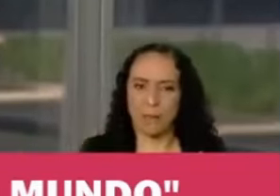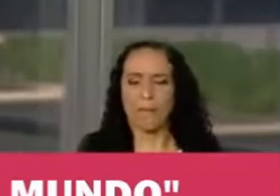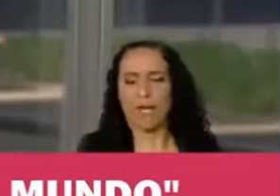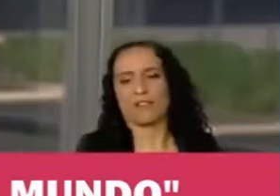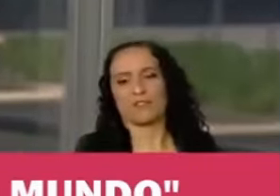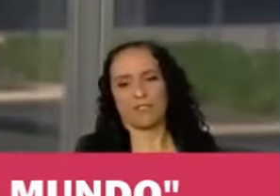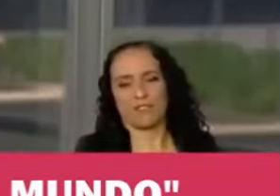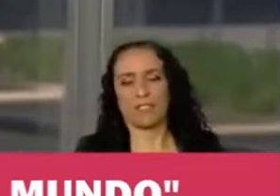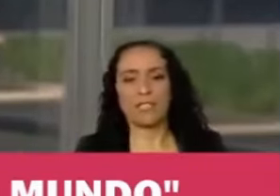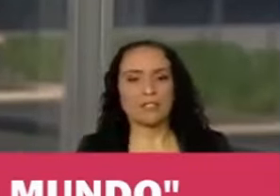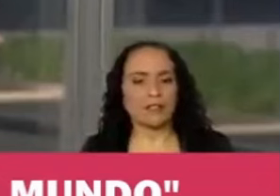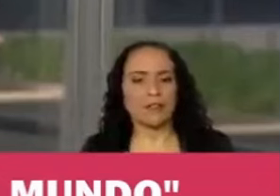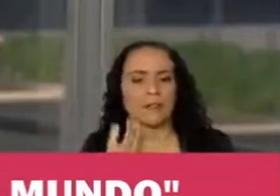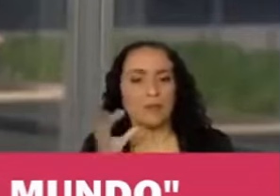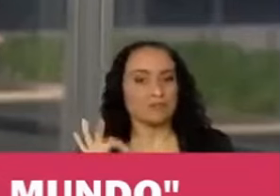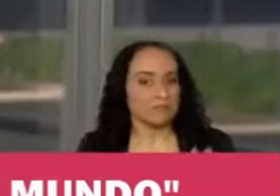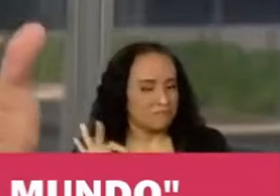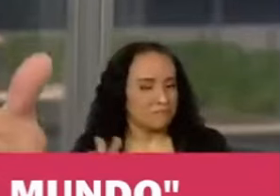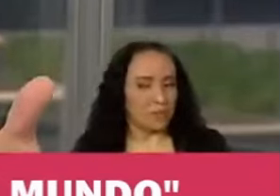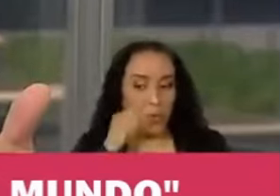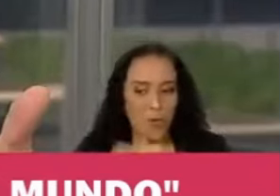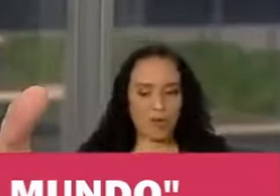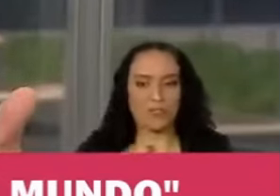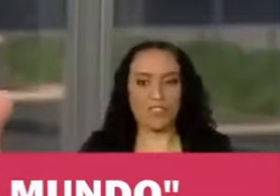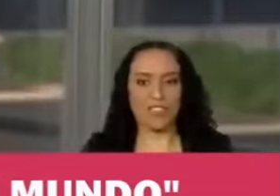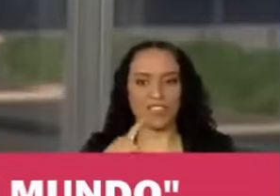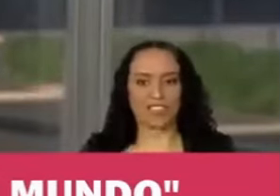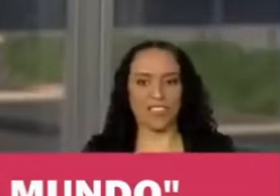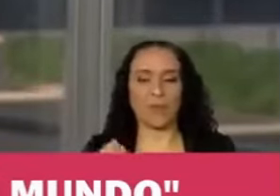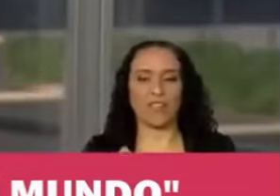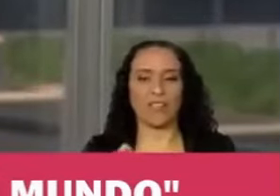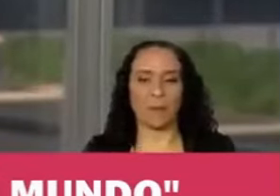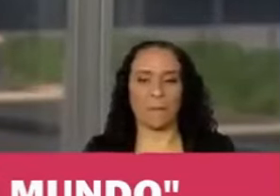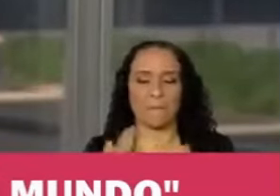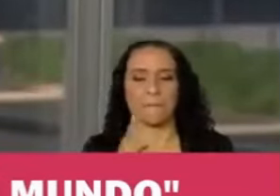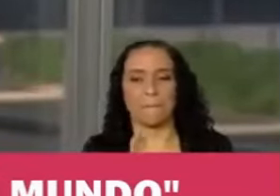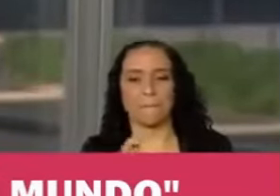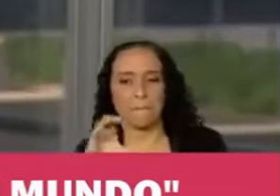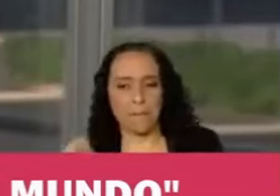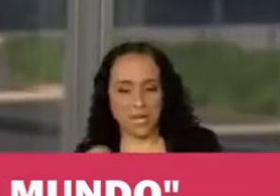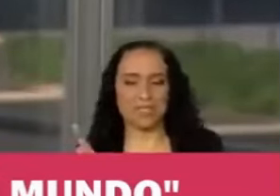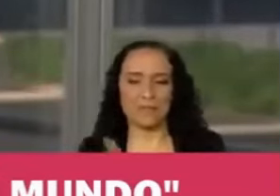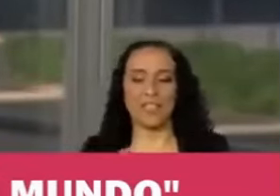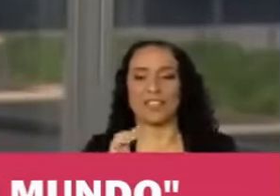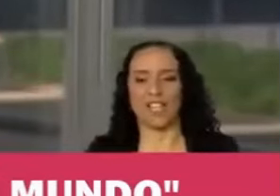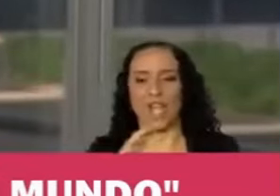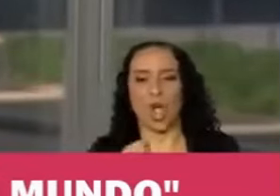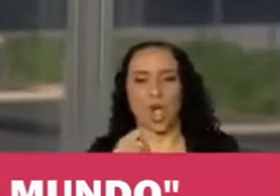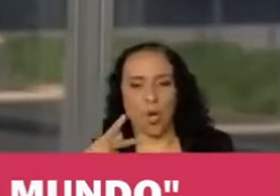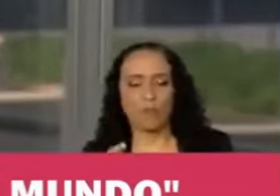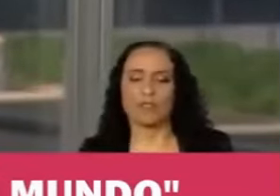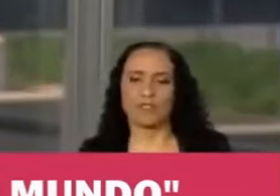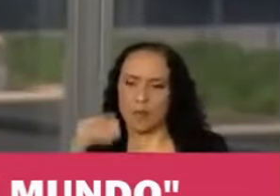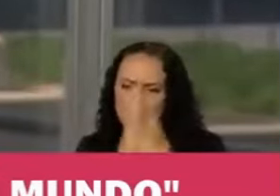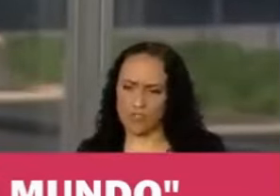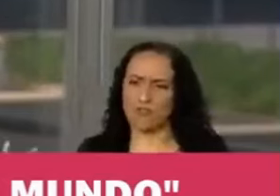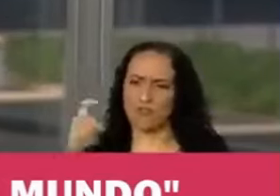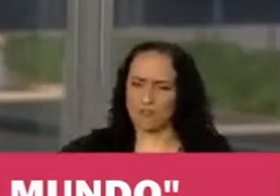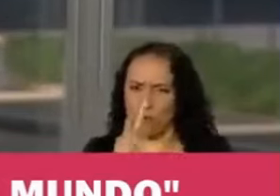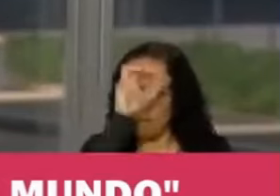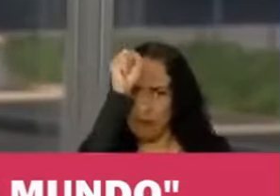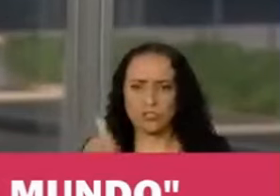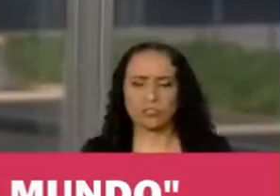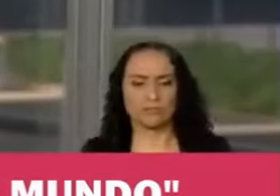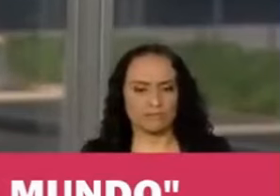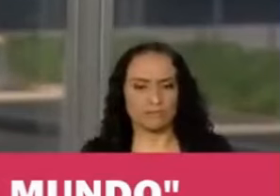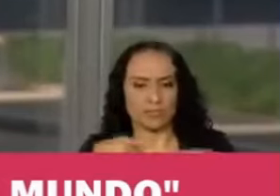Né? E é bom a gente aí se preparando, porque o ano que vem tem BRICS, o ano que vem tem COP. Então, realmente, o Brasil voltou e voltou com muita força. E isso tem muito a ver